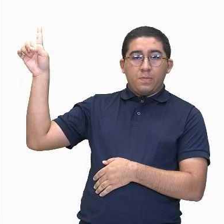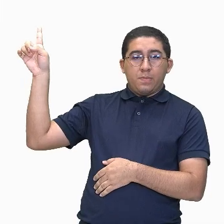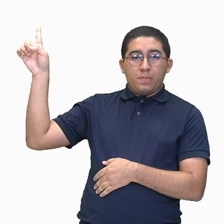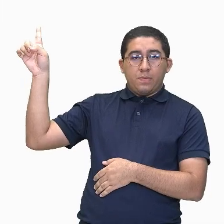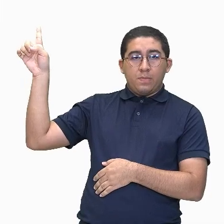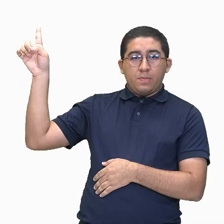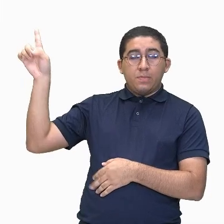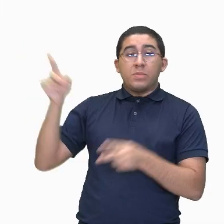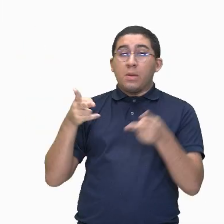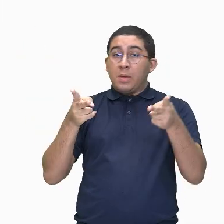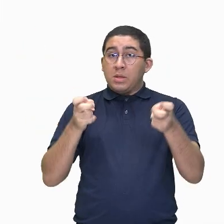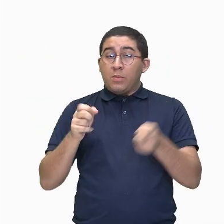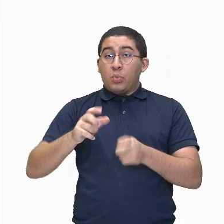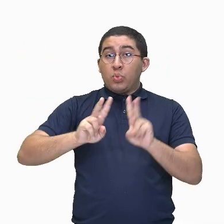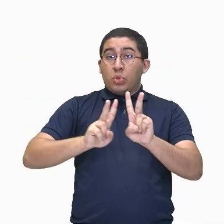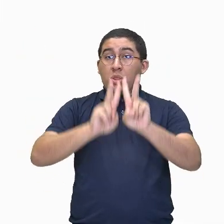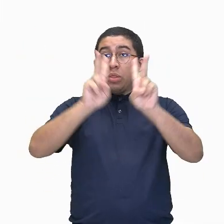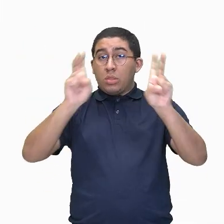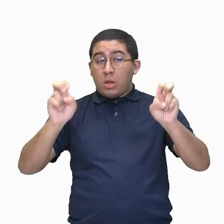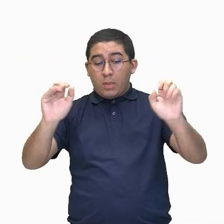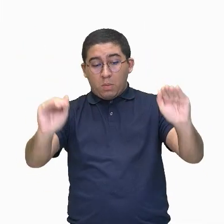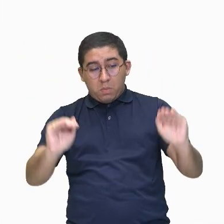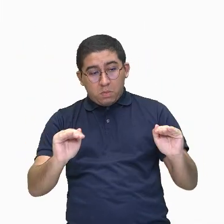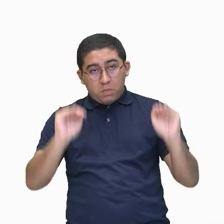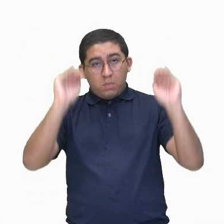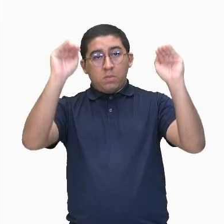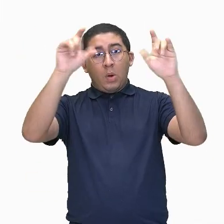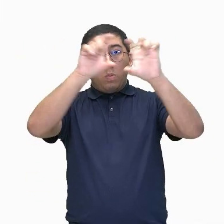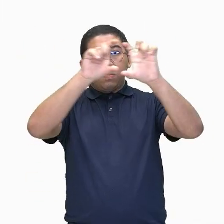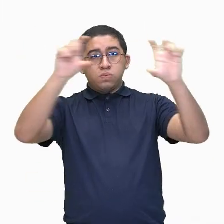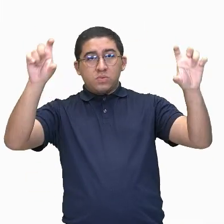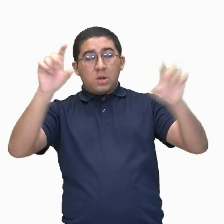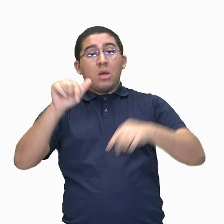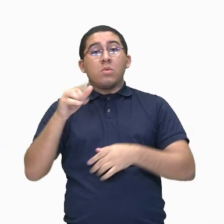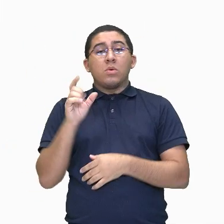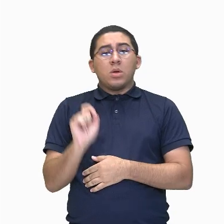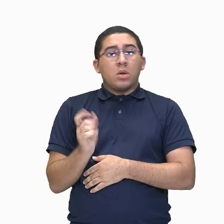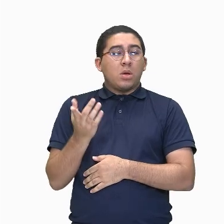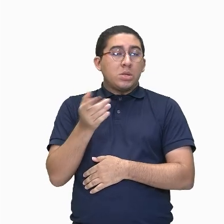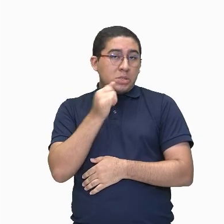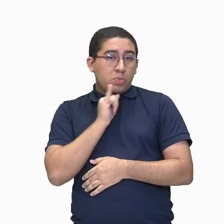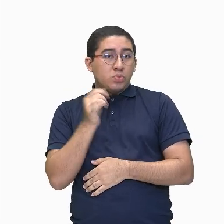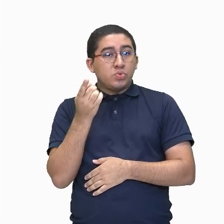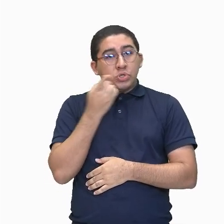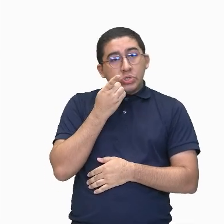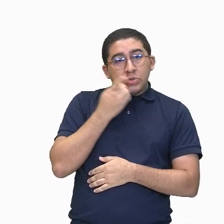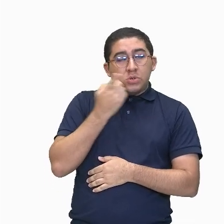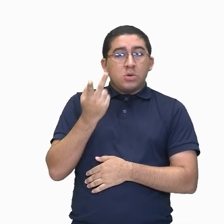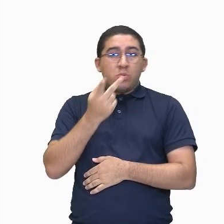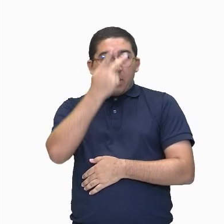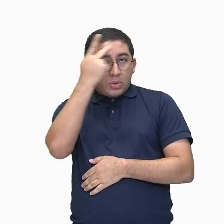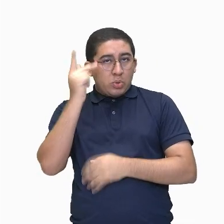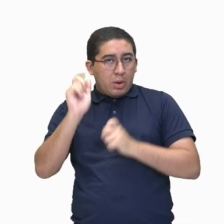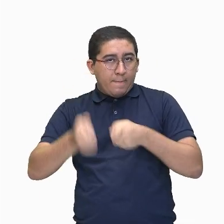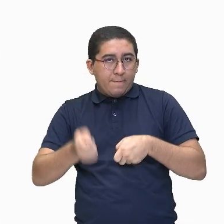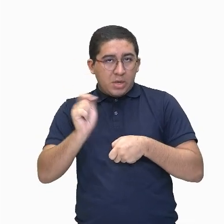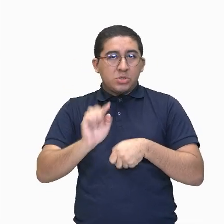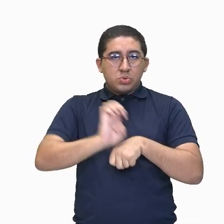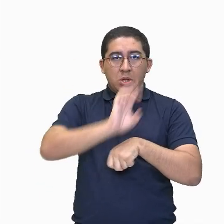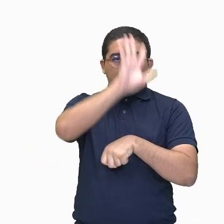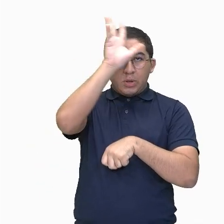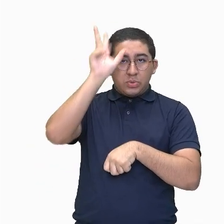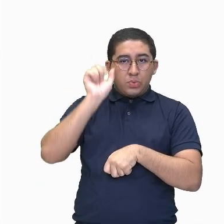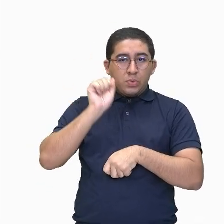o título aí, ó, é o dia a dia, né, de um pescador amazonense. Então,